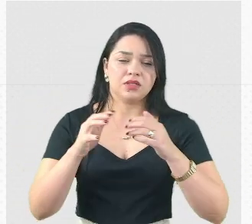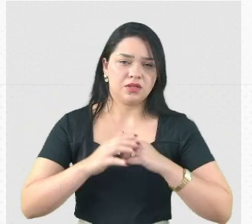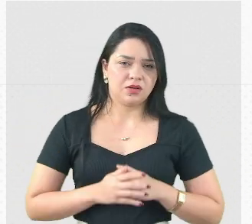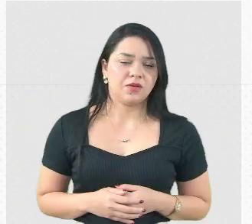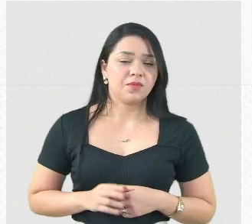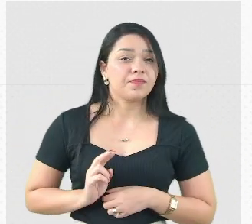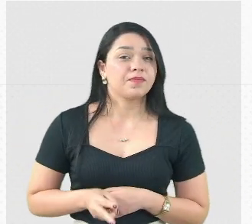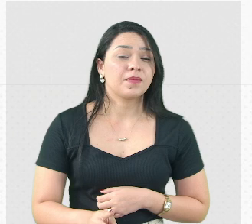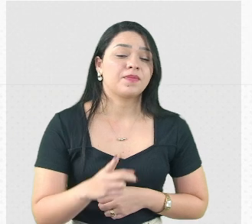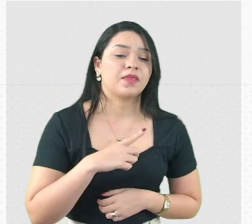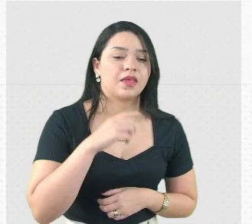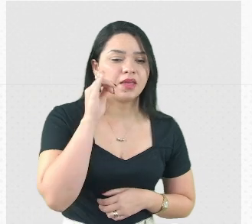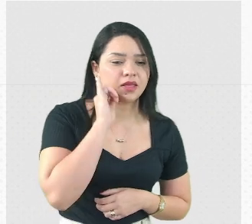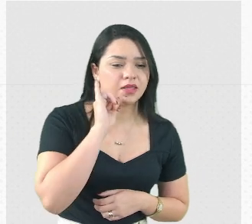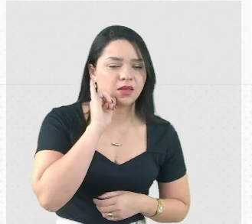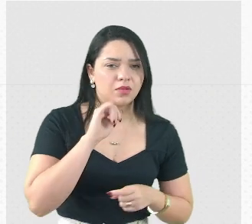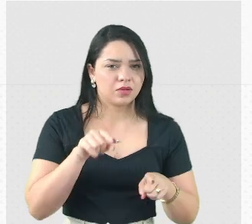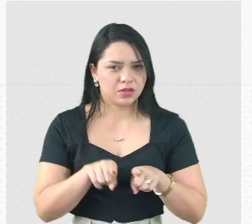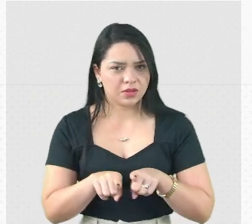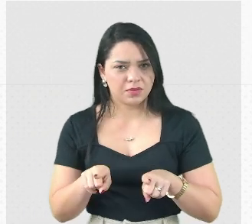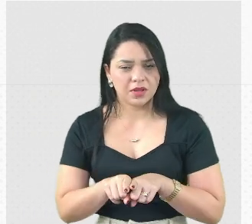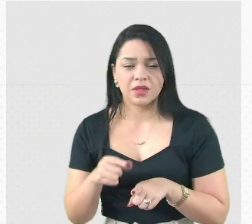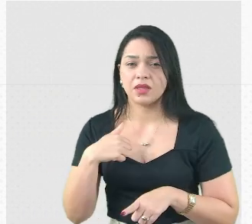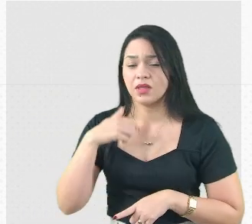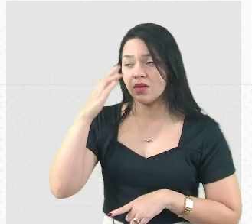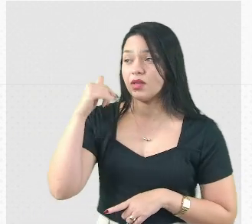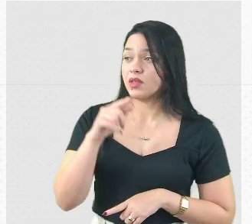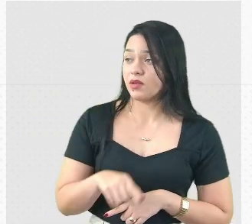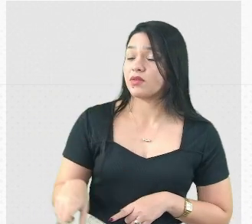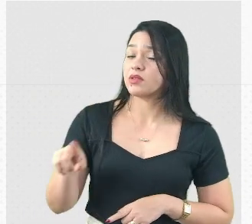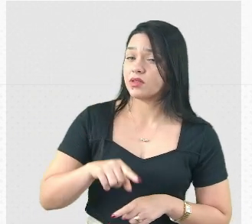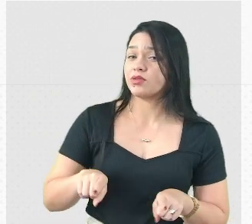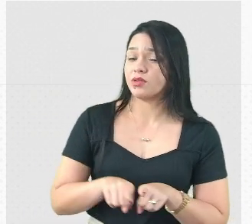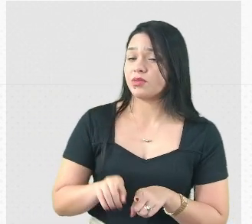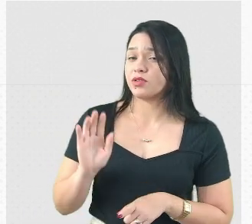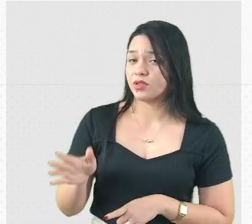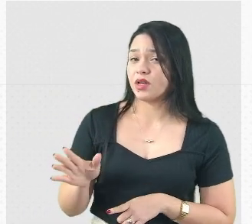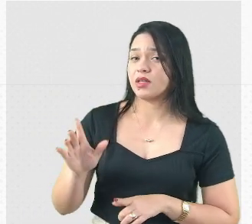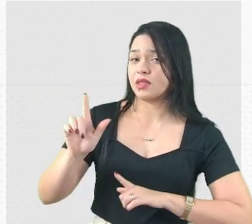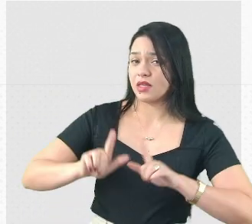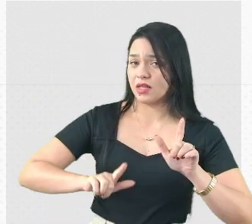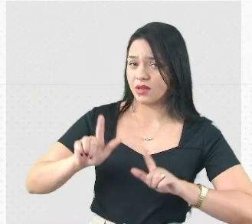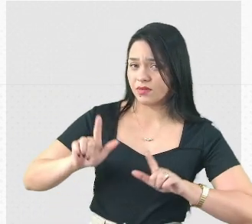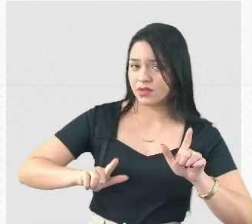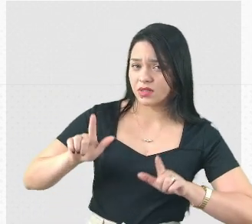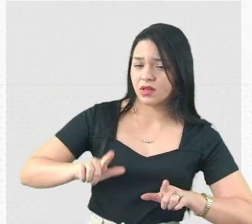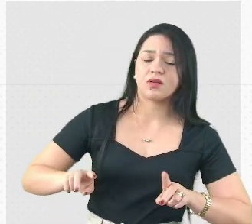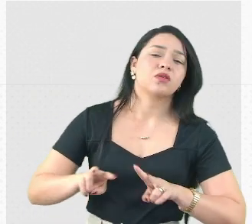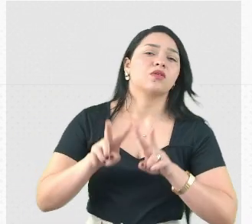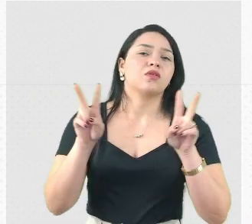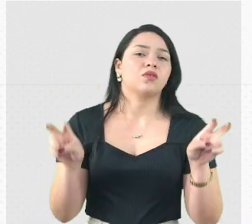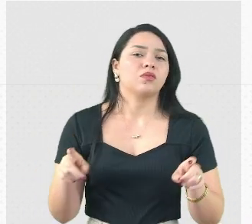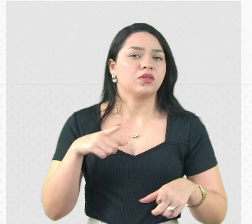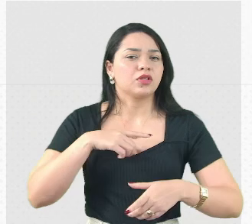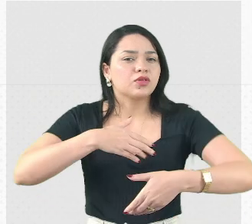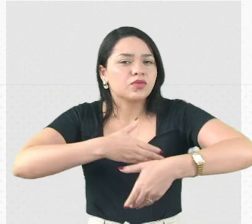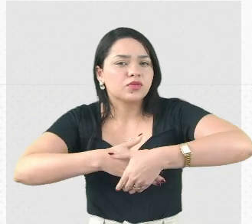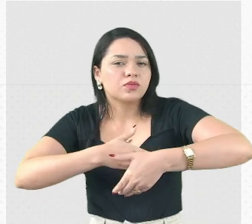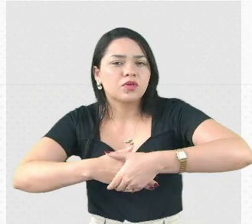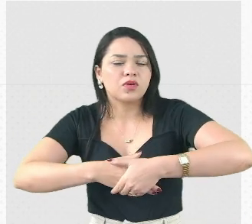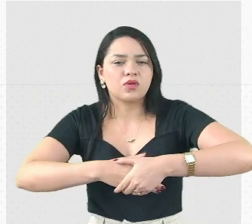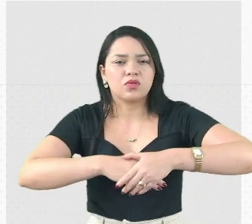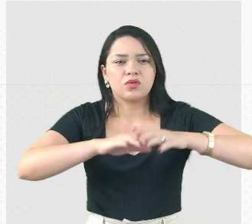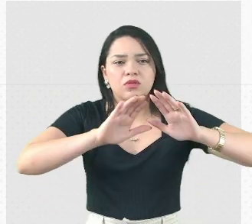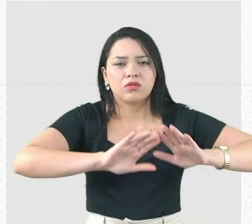gosto sempre de dar esse exemplo também. E sei que muitos de vocês aí já assistiram televisão em algum momento, assistindo uma partida de futebol, o goleiro fez